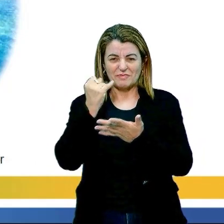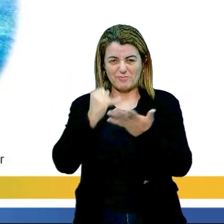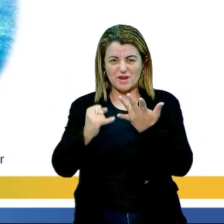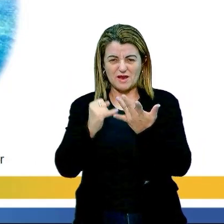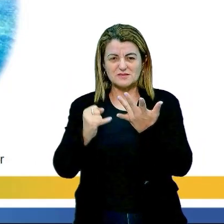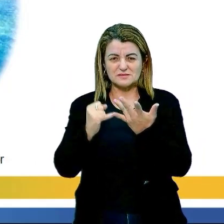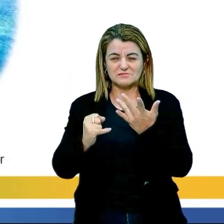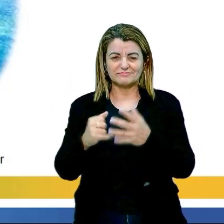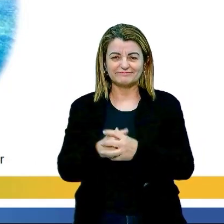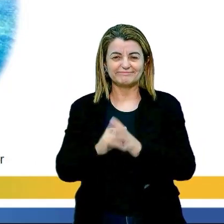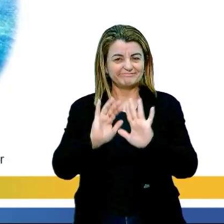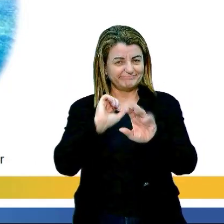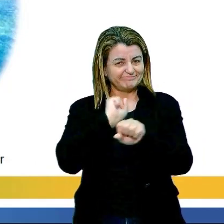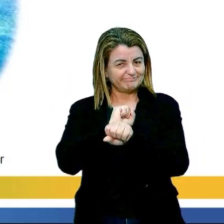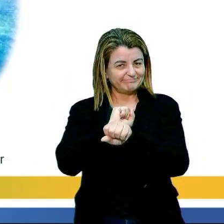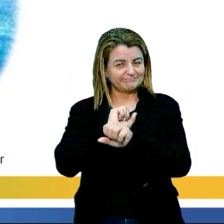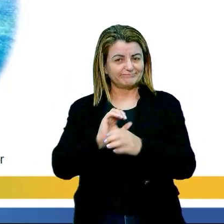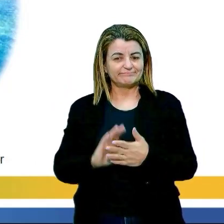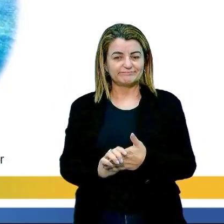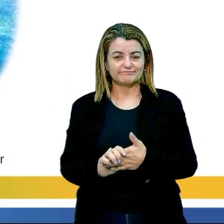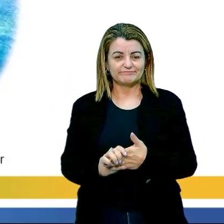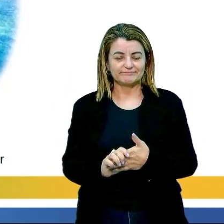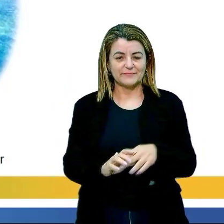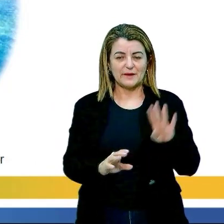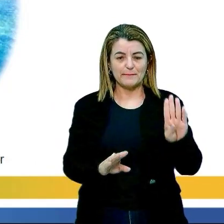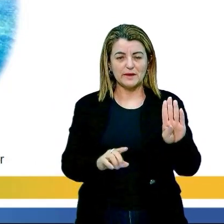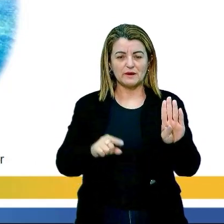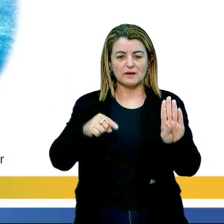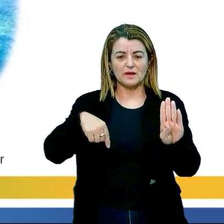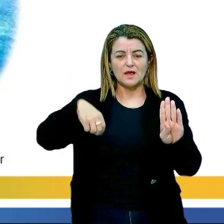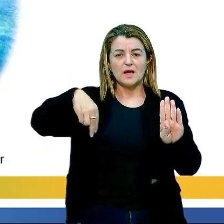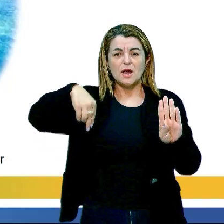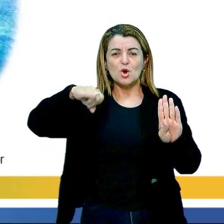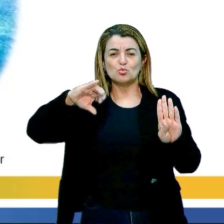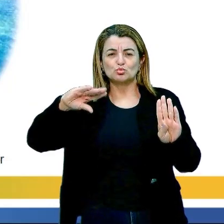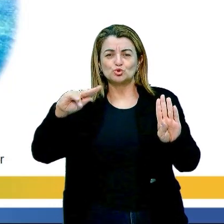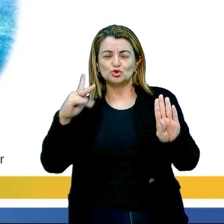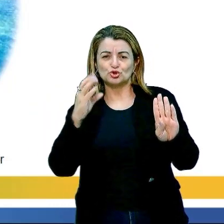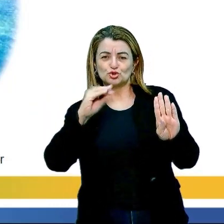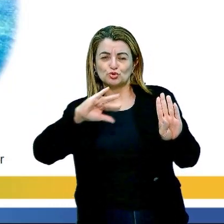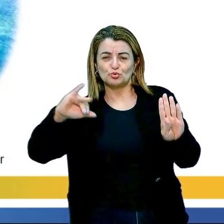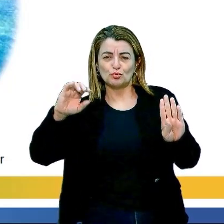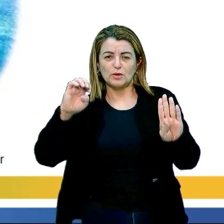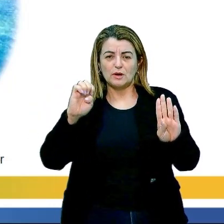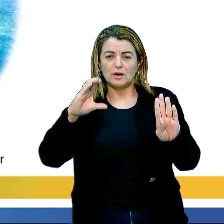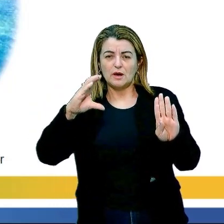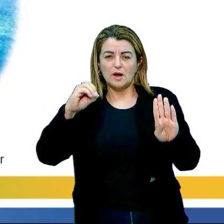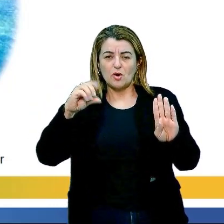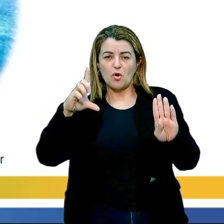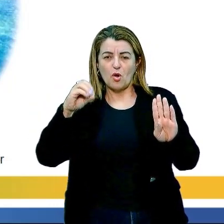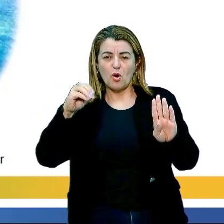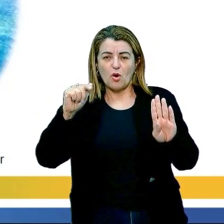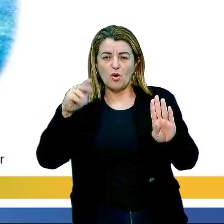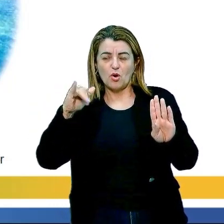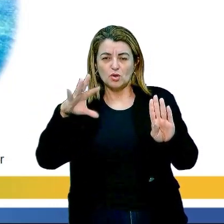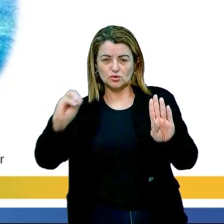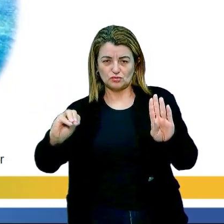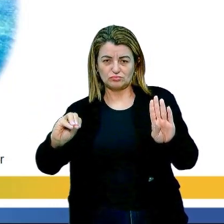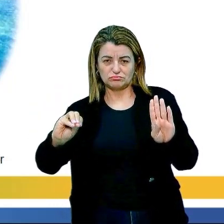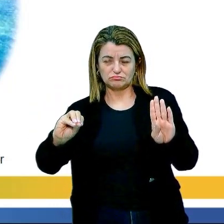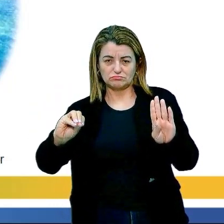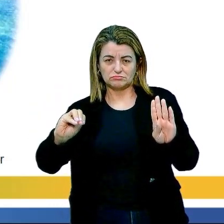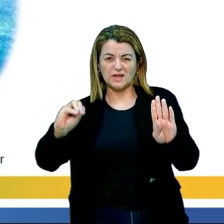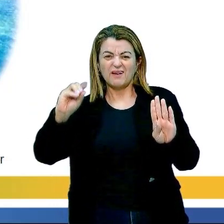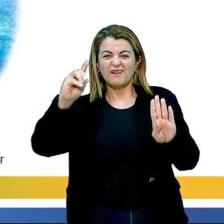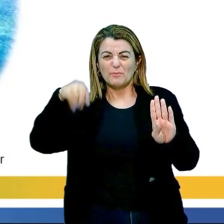comunidade biológica. Então, espera aí. É um nicho ecológico? Não, nicho ecológico é a função de cada ser. É